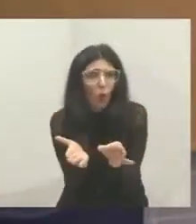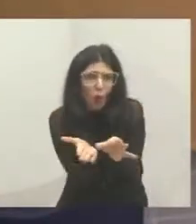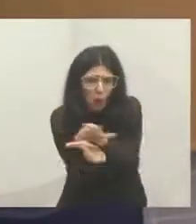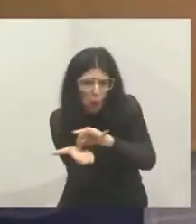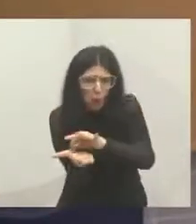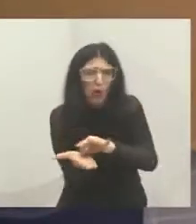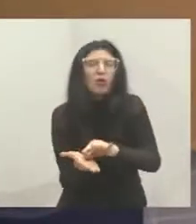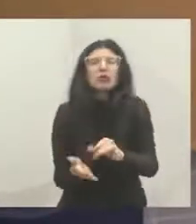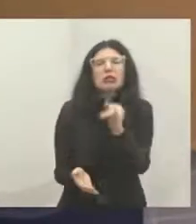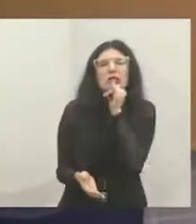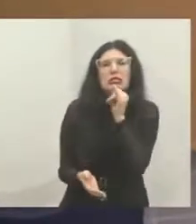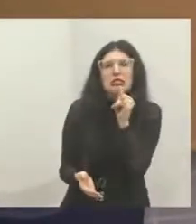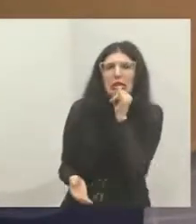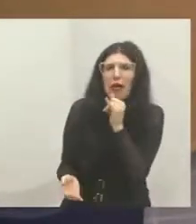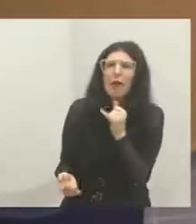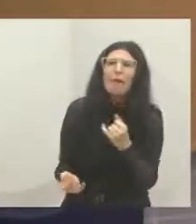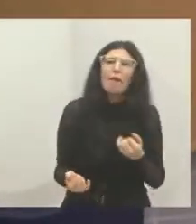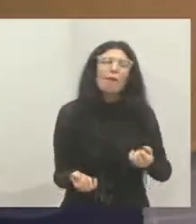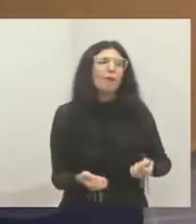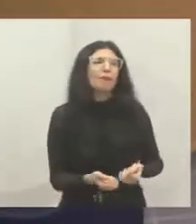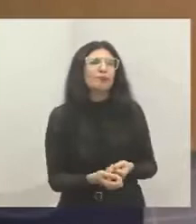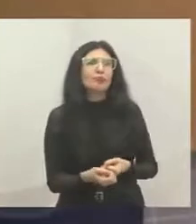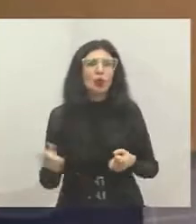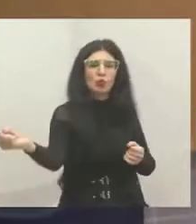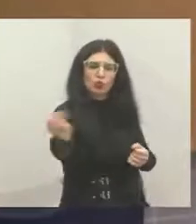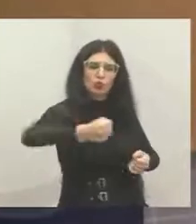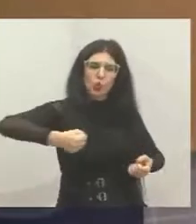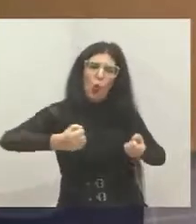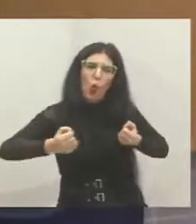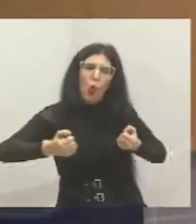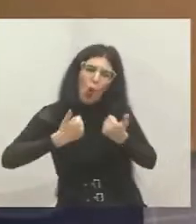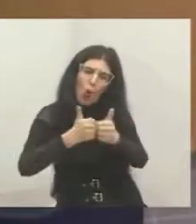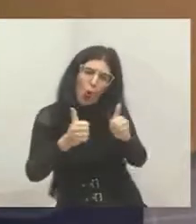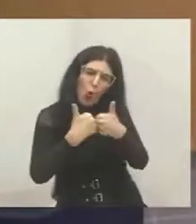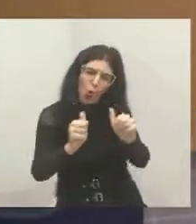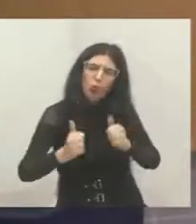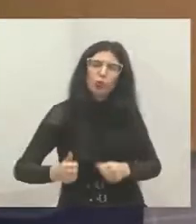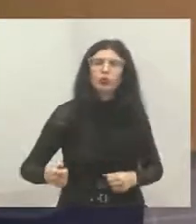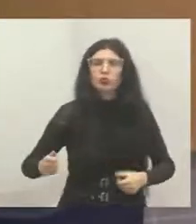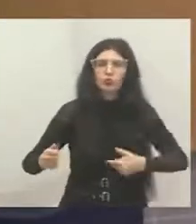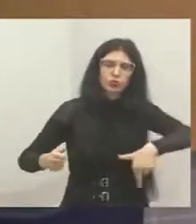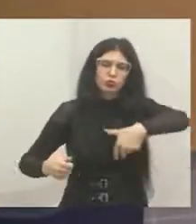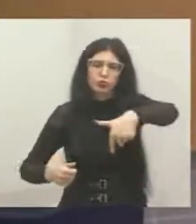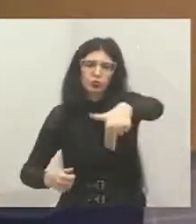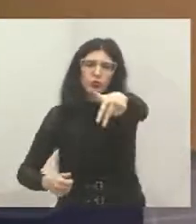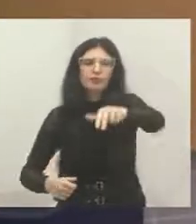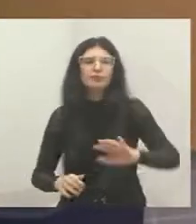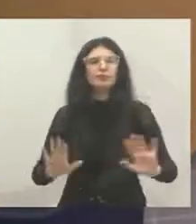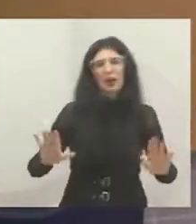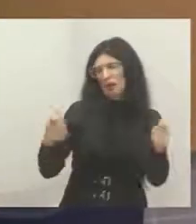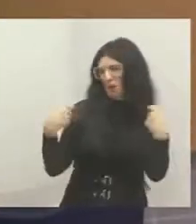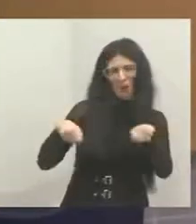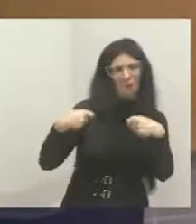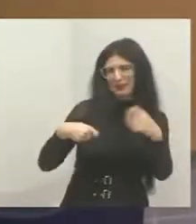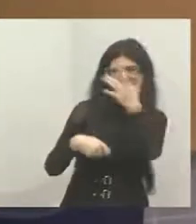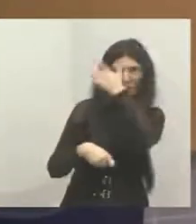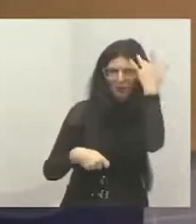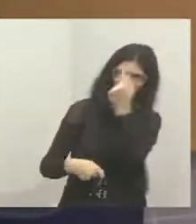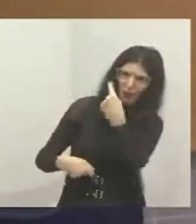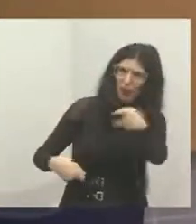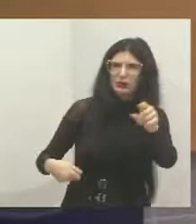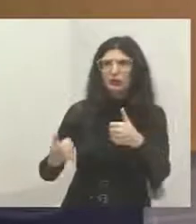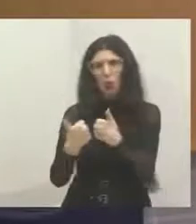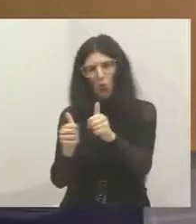vale transporte também, que você não acaba não tendo gasto, porque o funcionário não se locomove para vir até o local de serviço,